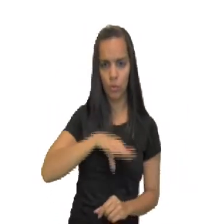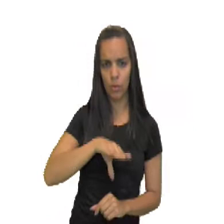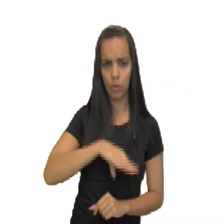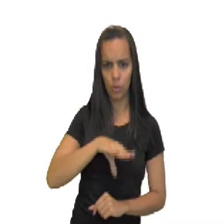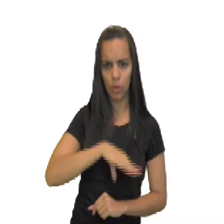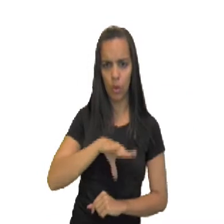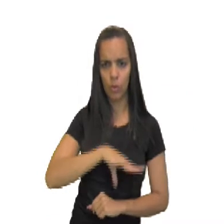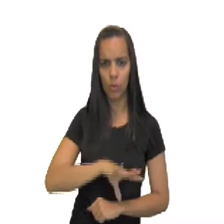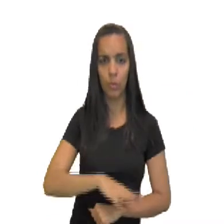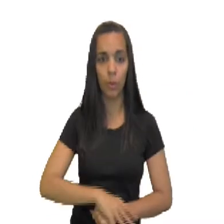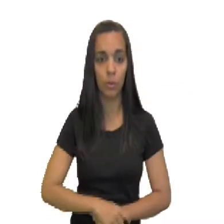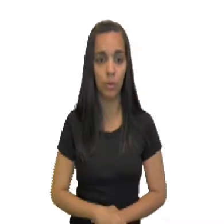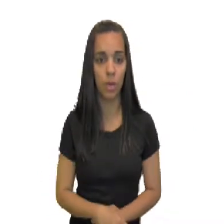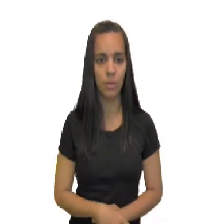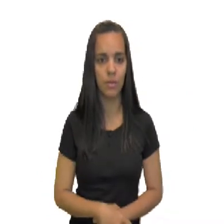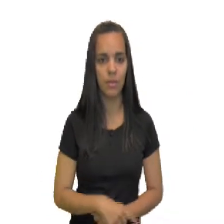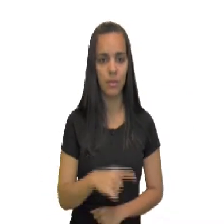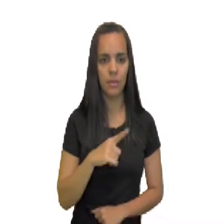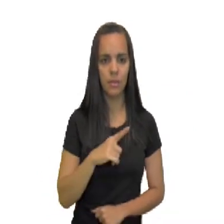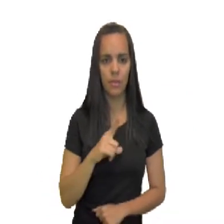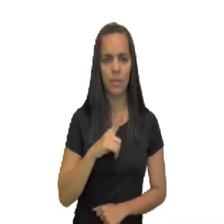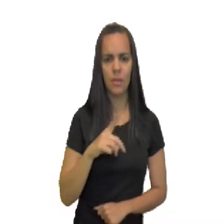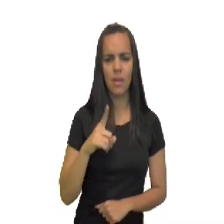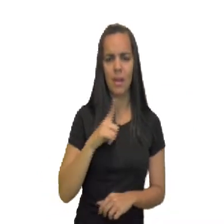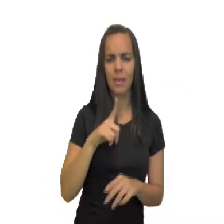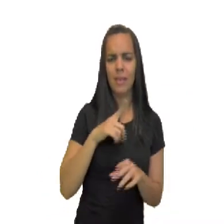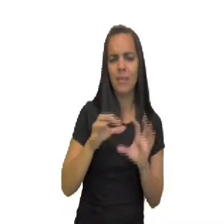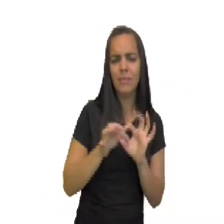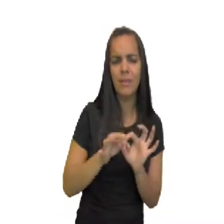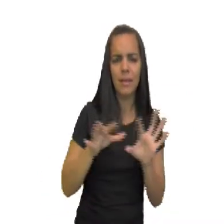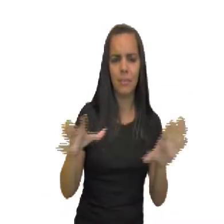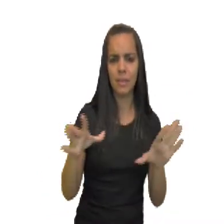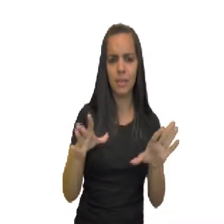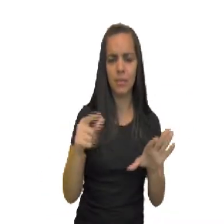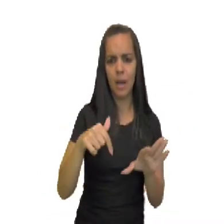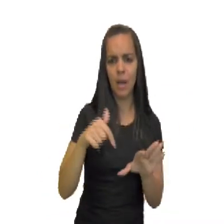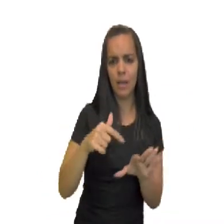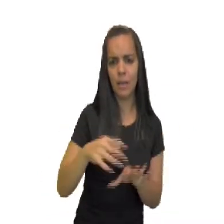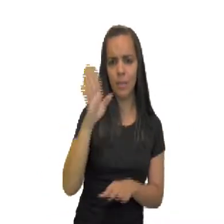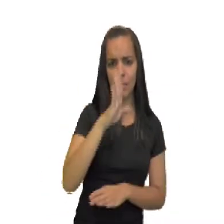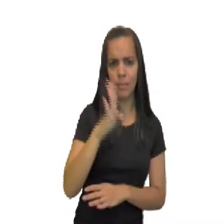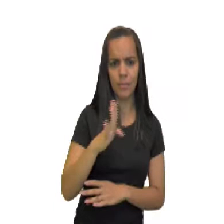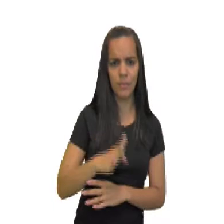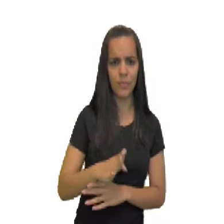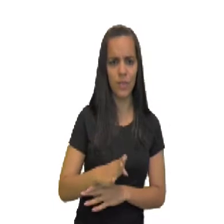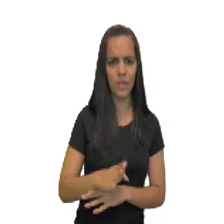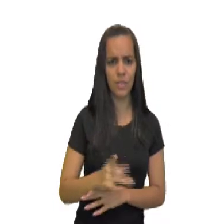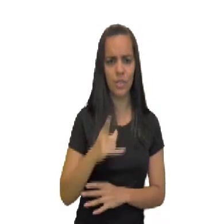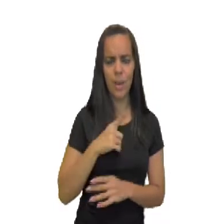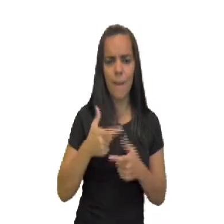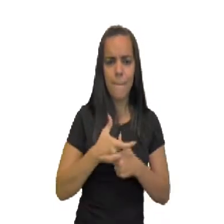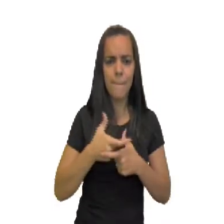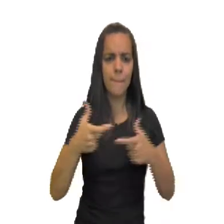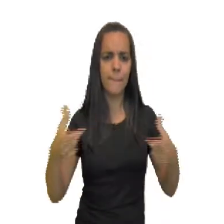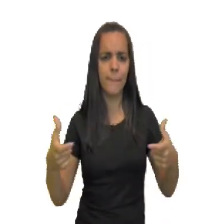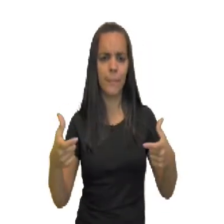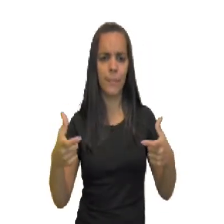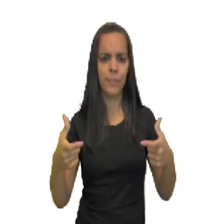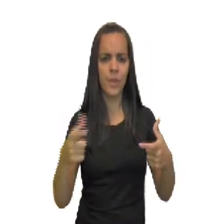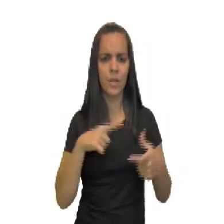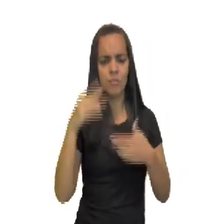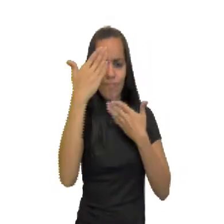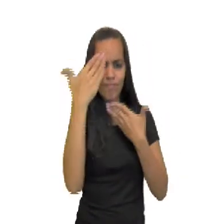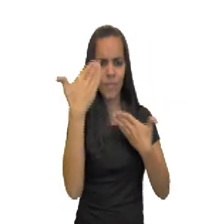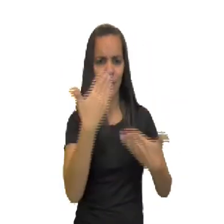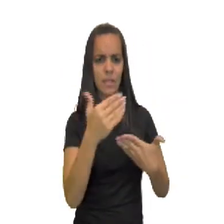1822. A mulher que arquitetou a independência do Brasil. Em grande parte, graças a ela,